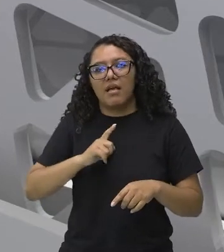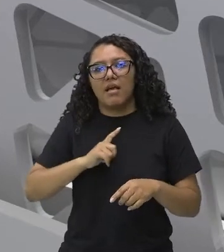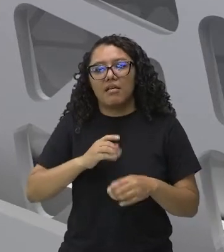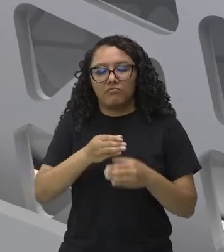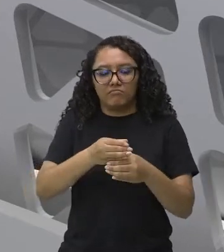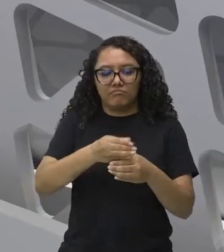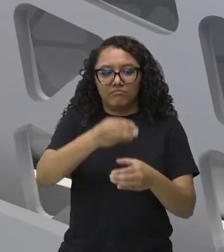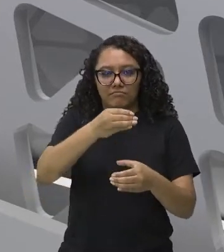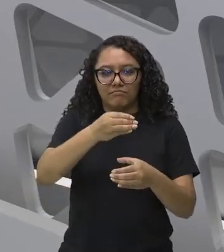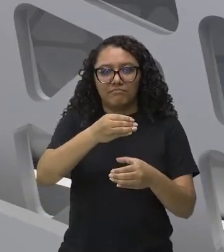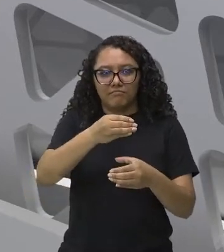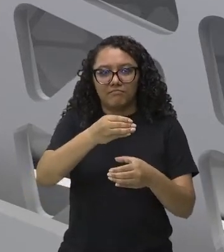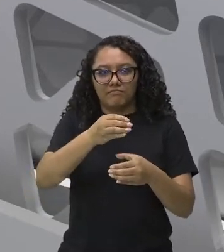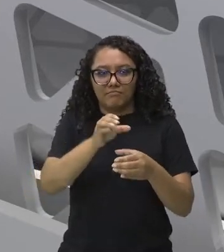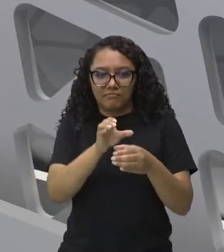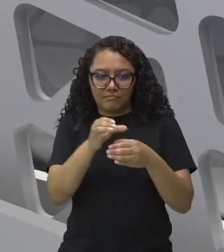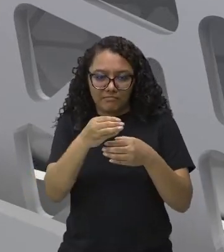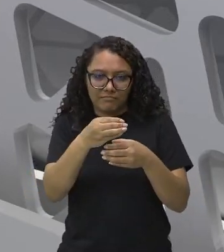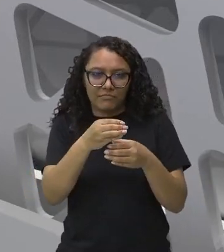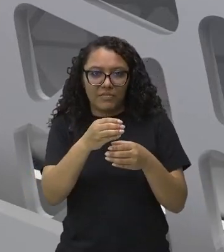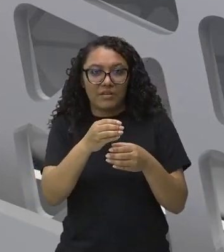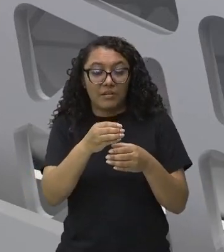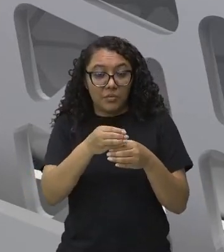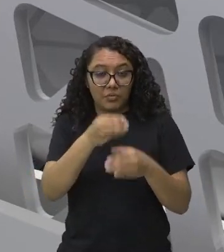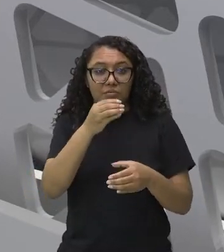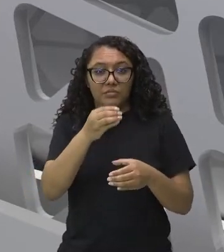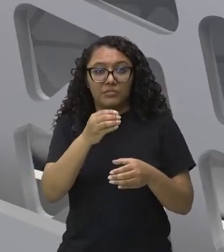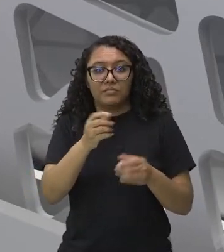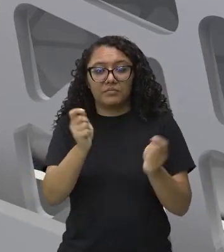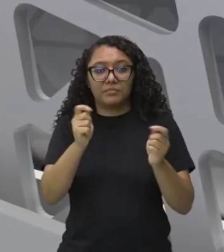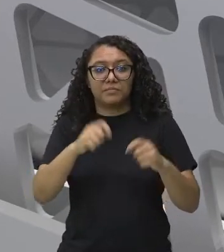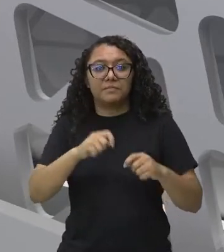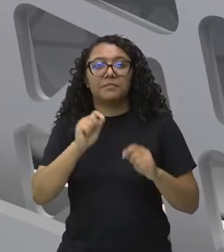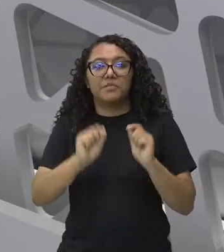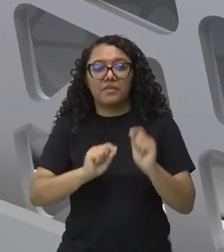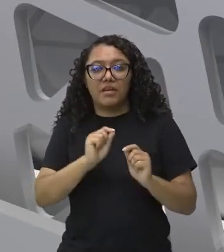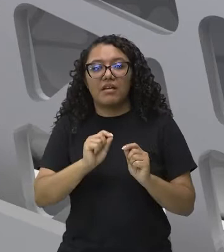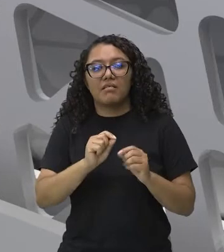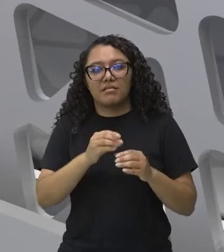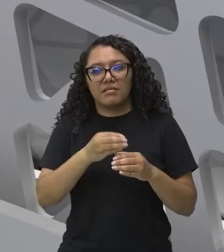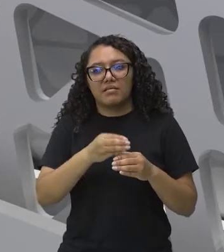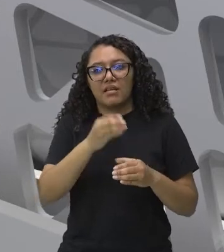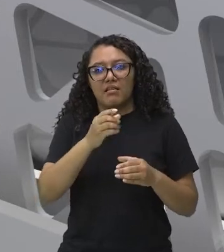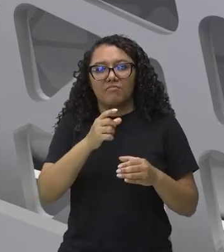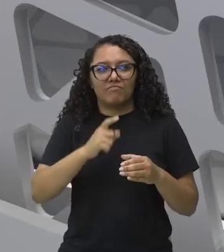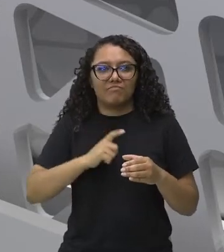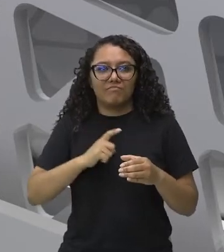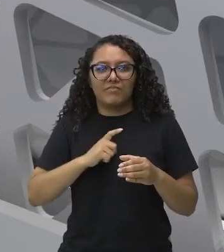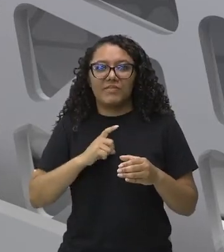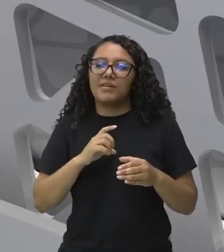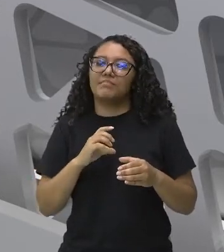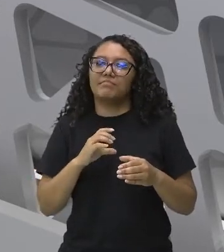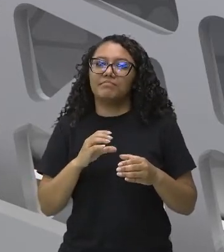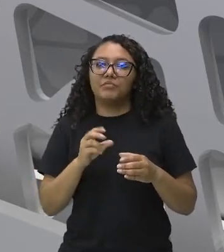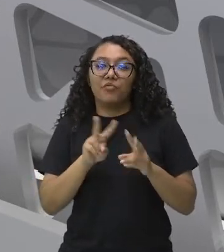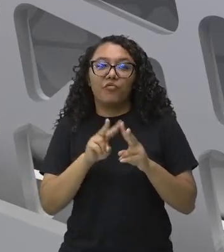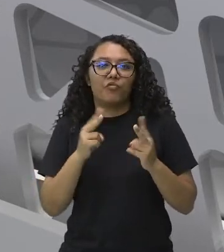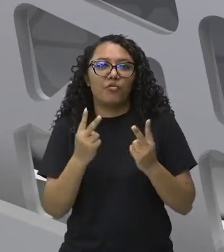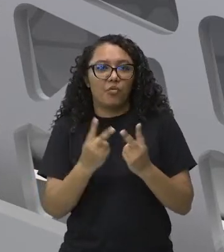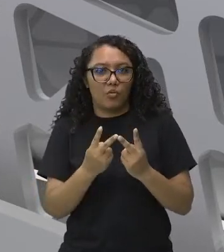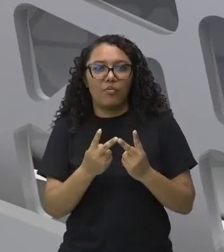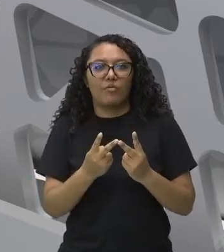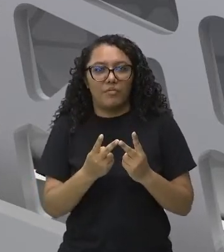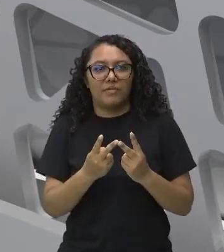né? E esse cilindro ele possui uma capacidade. Então, dentro desse cilindro, a